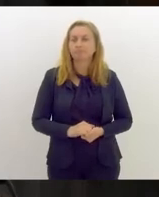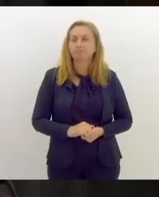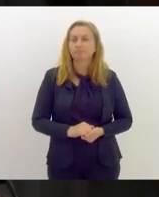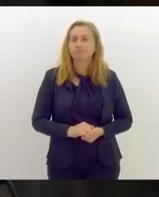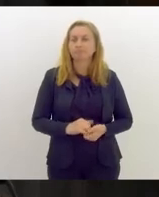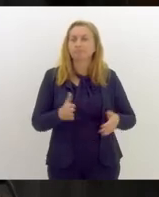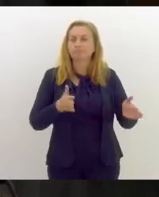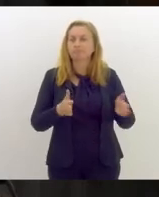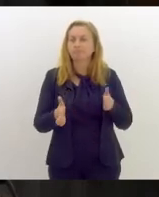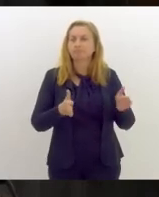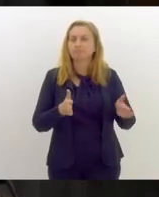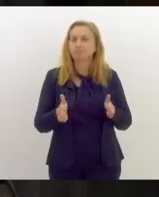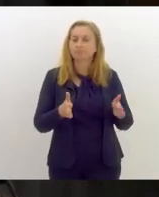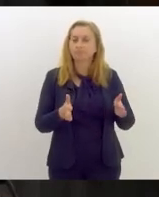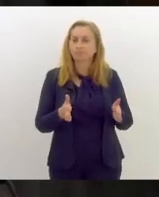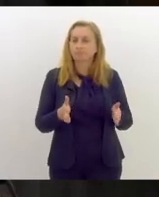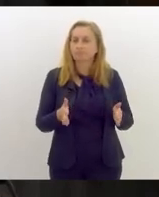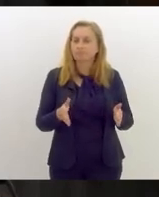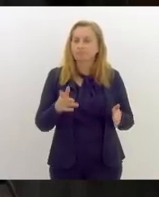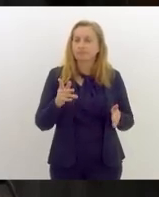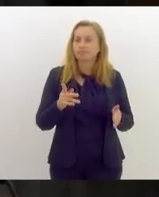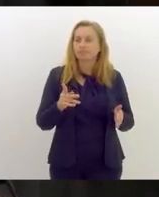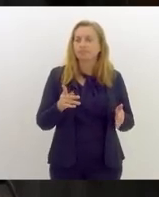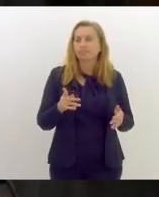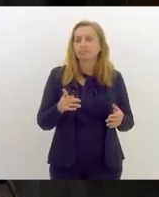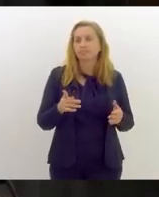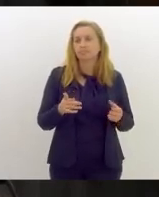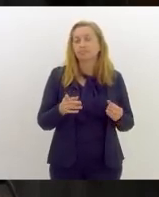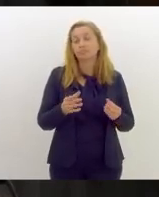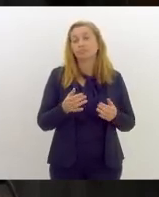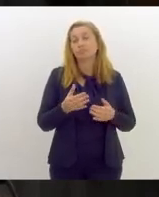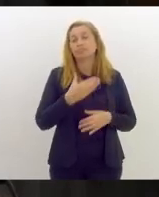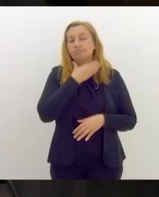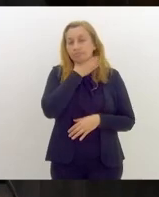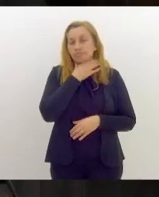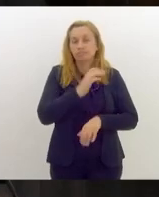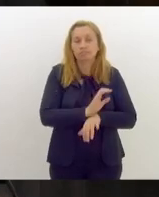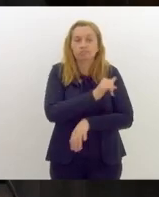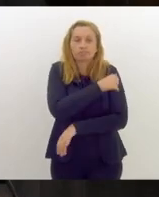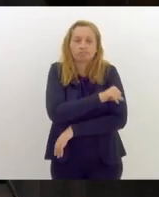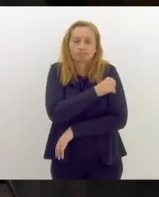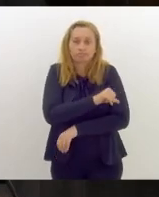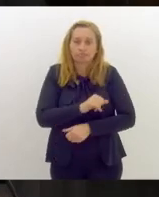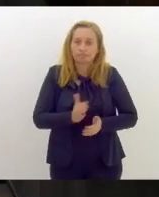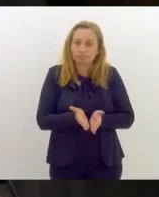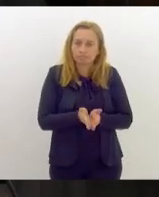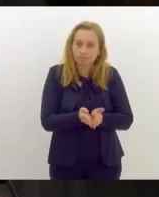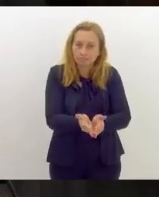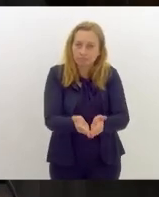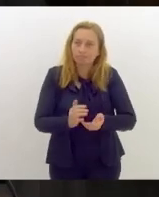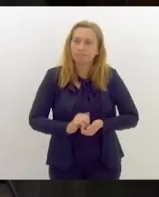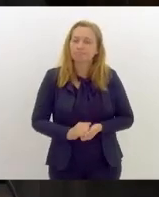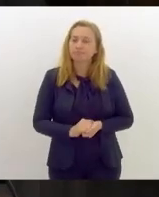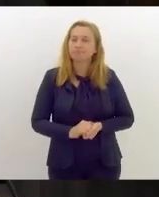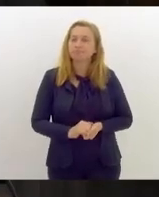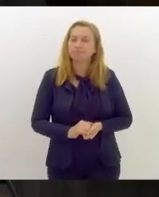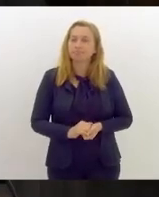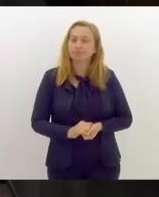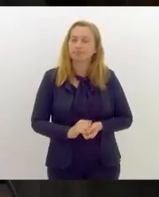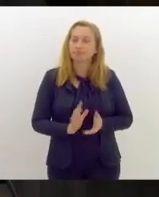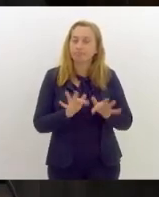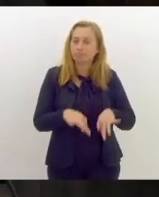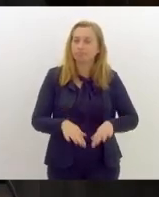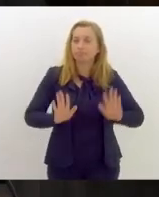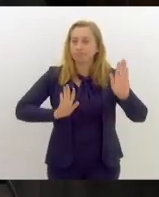numa fase de pré colapso no transporte aquaviário no Rio de Janeiro concessão inspirando em fevereiro agora